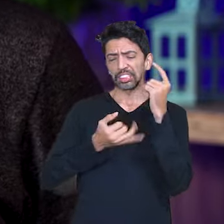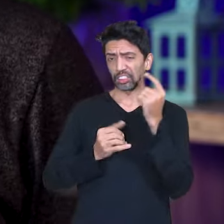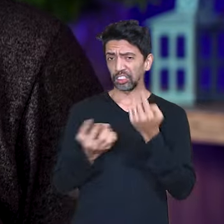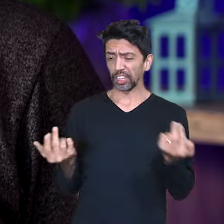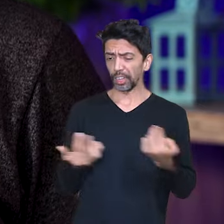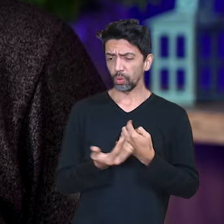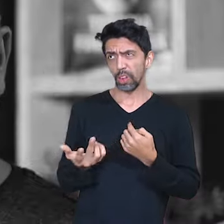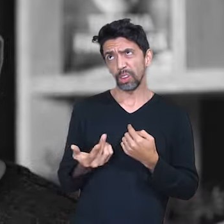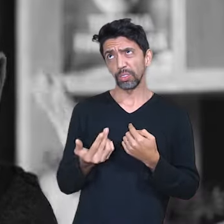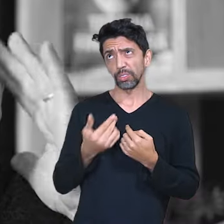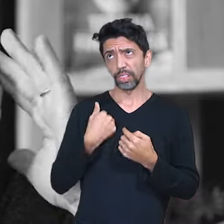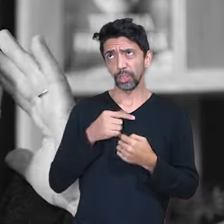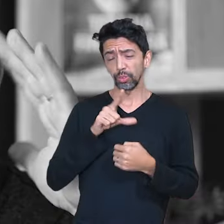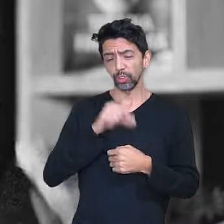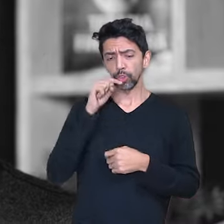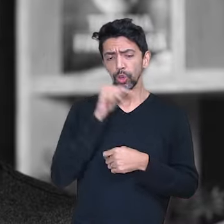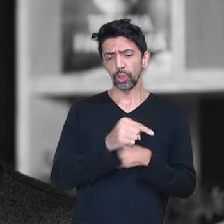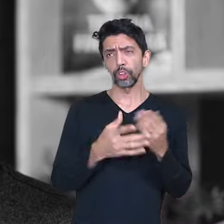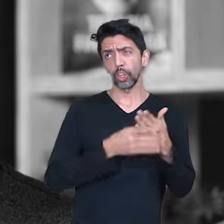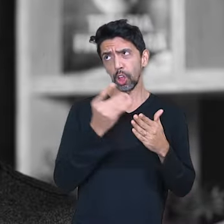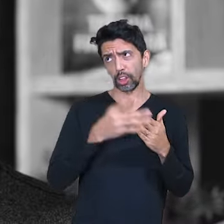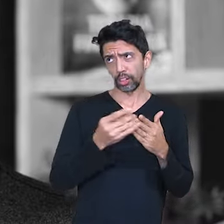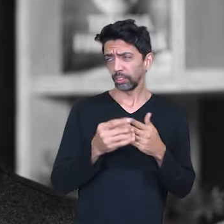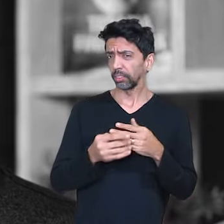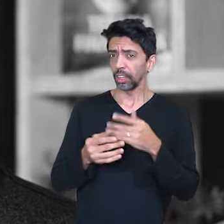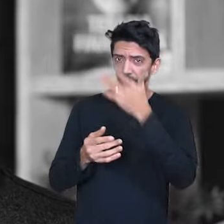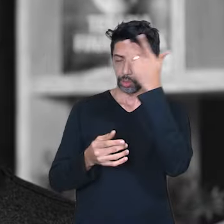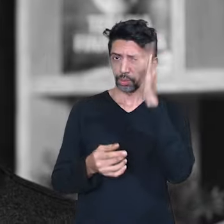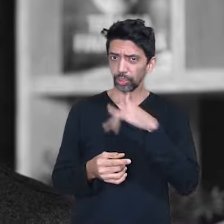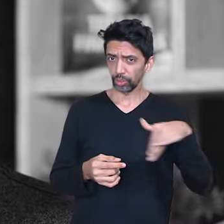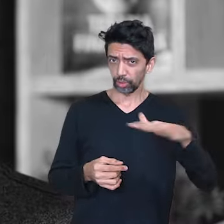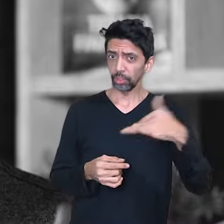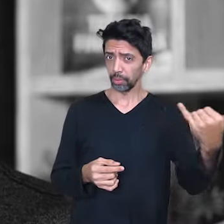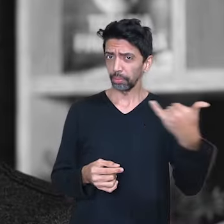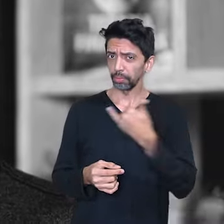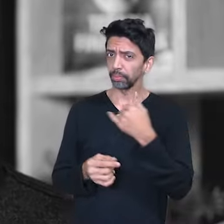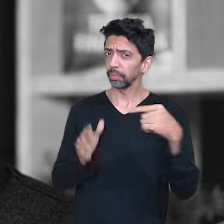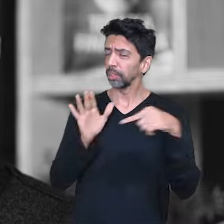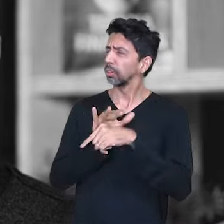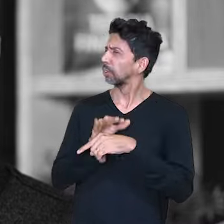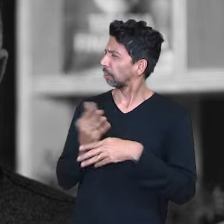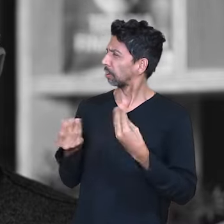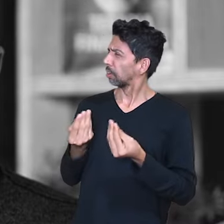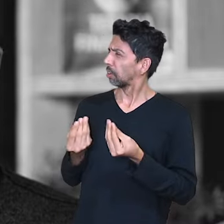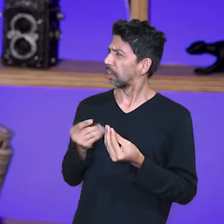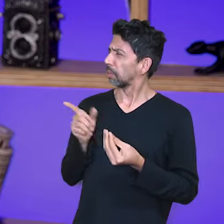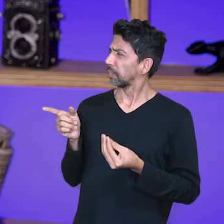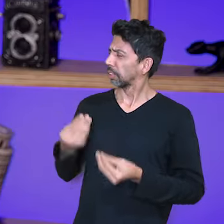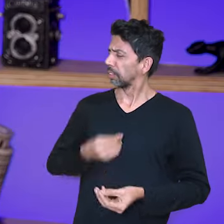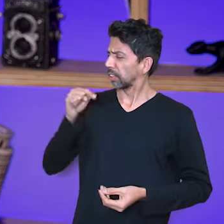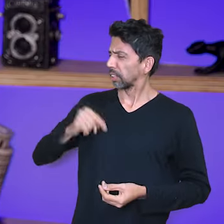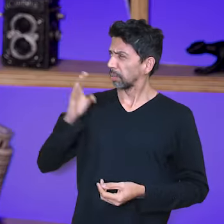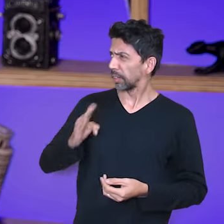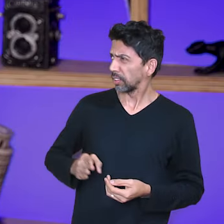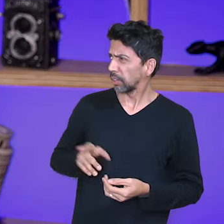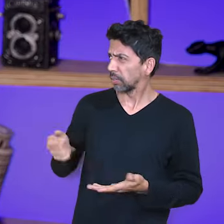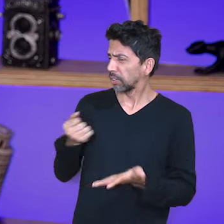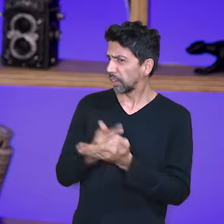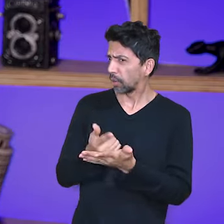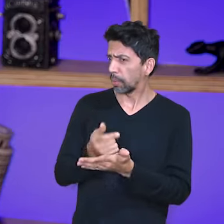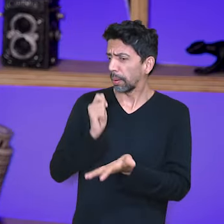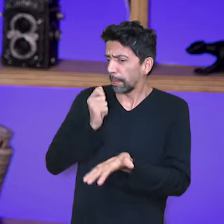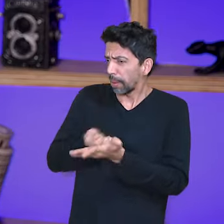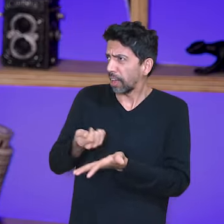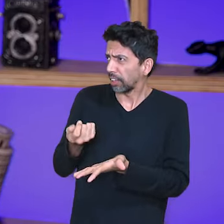não mais pelo real. Como assim? Mas você está no Brasil, tudo você paga e compra e ganha em reais, mas eu tenho